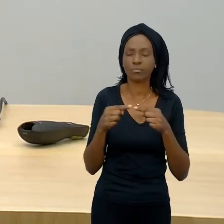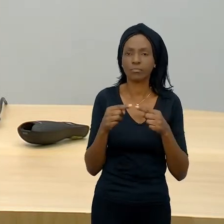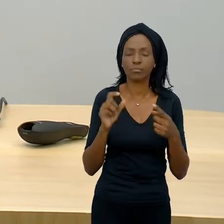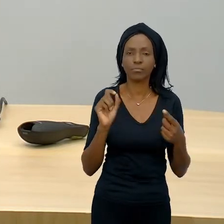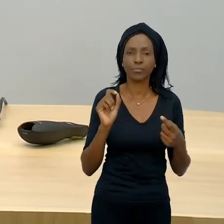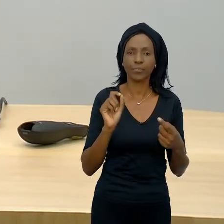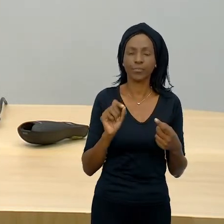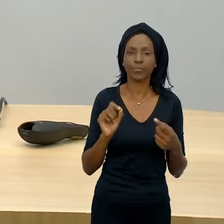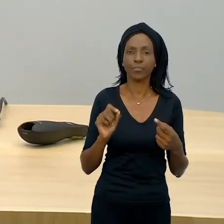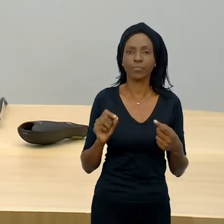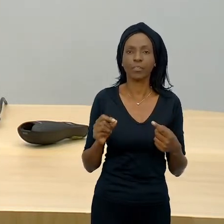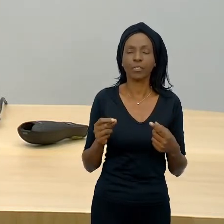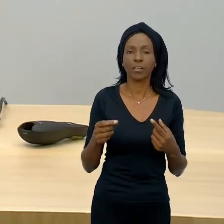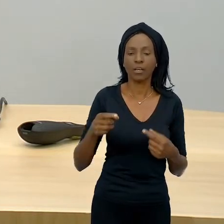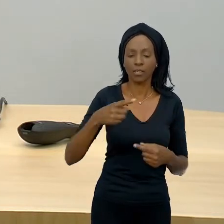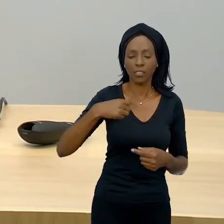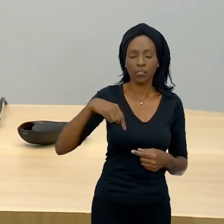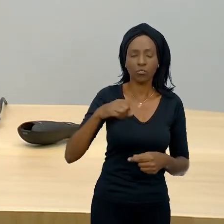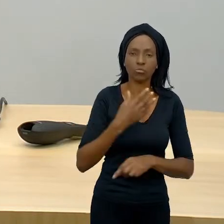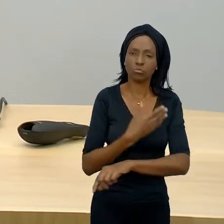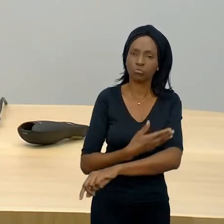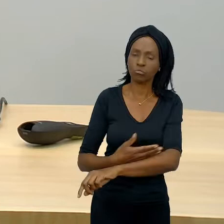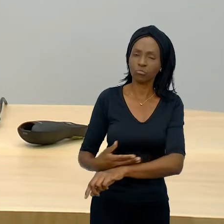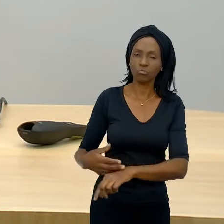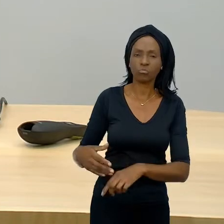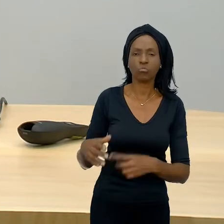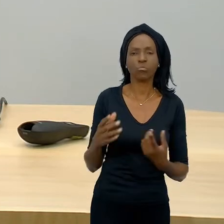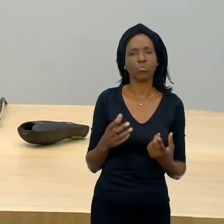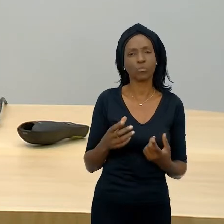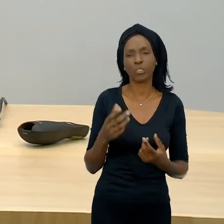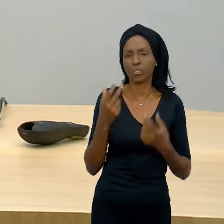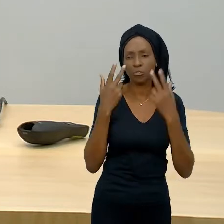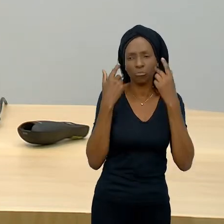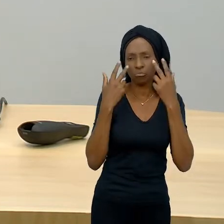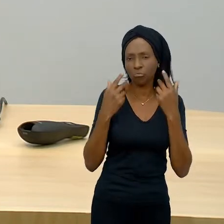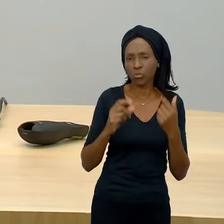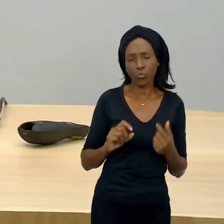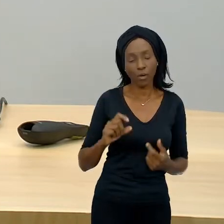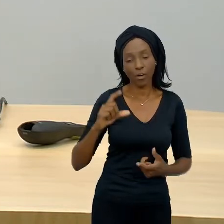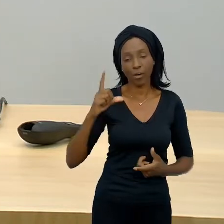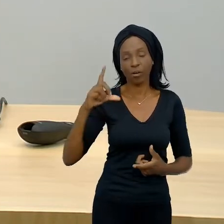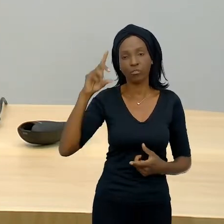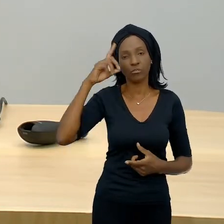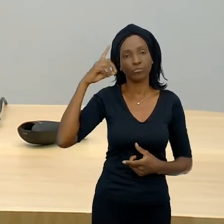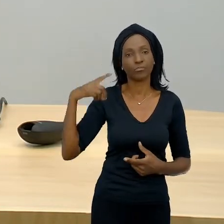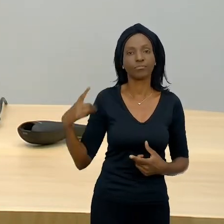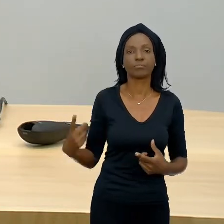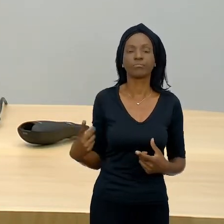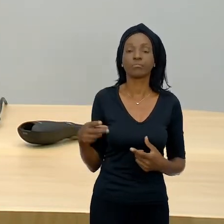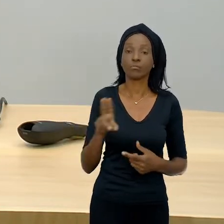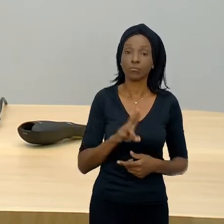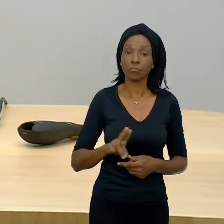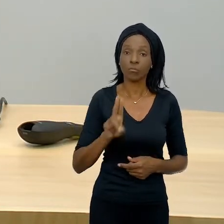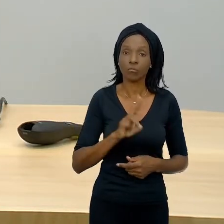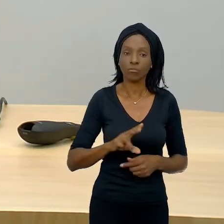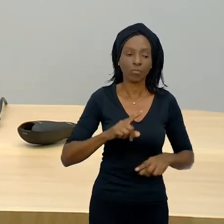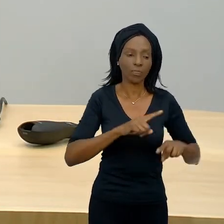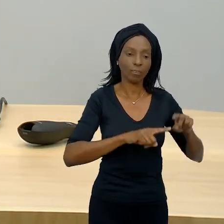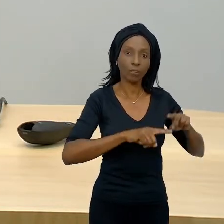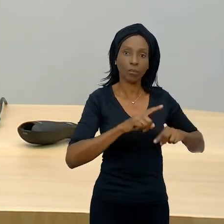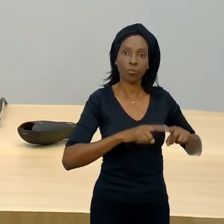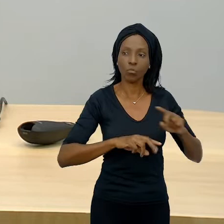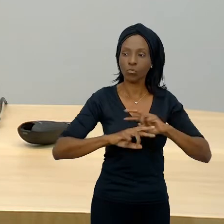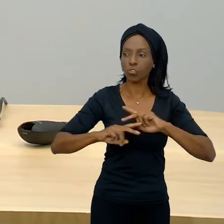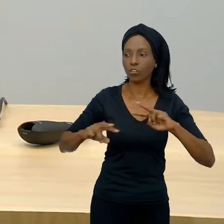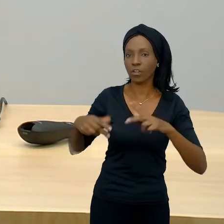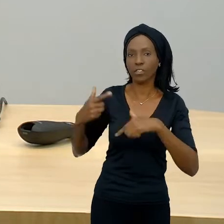implicadas, né, nesse nosso hábito cada vez mais comum e crescente, né, de consumir produtos e